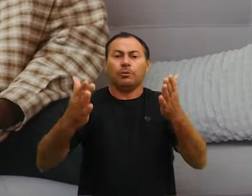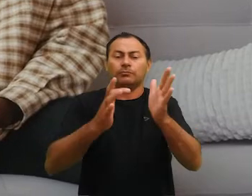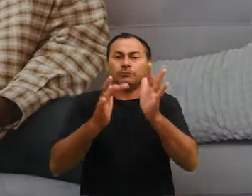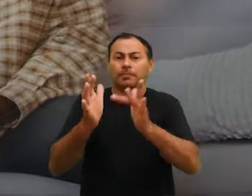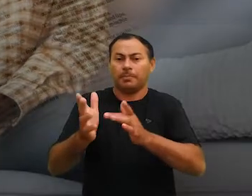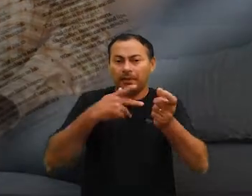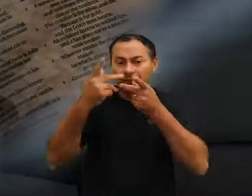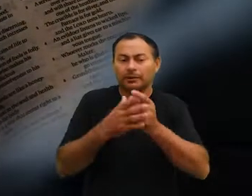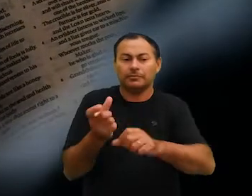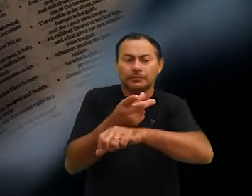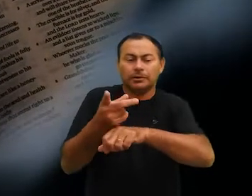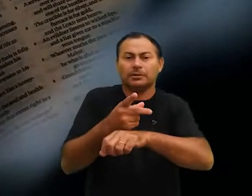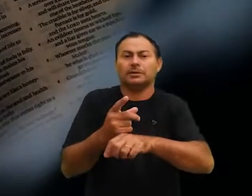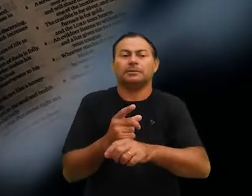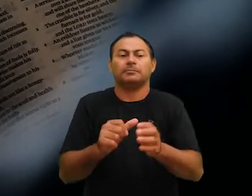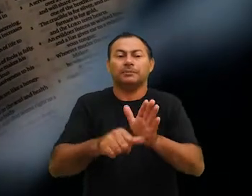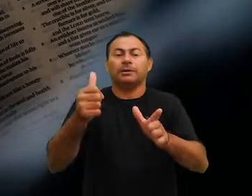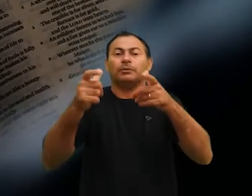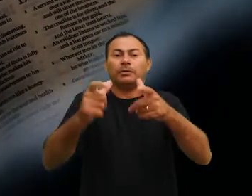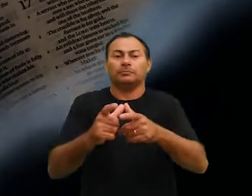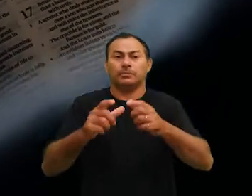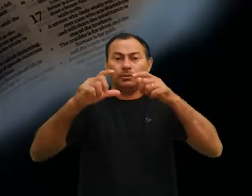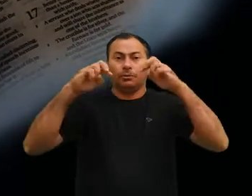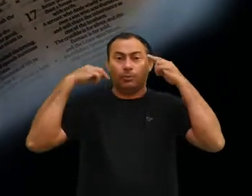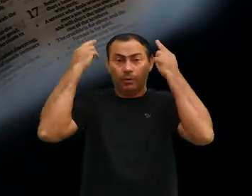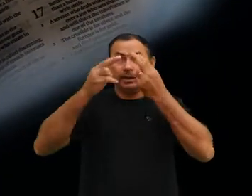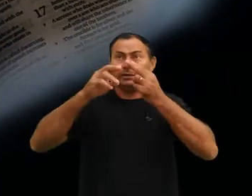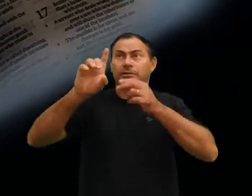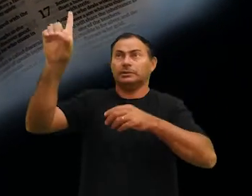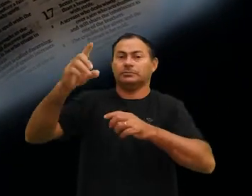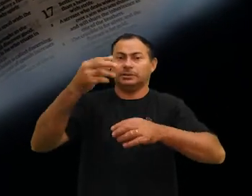qual Jesus diz: busquem, pois, em primeiro lugar o reino de